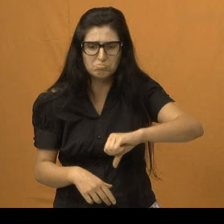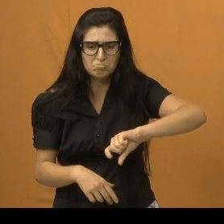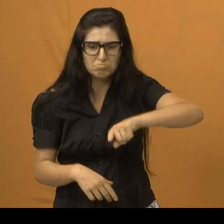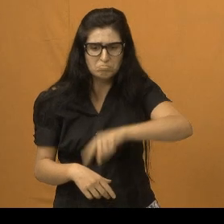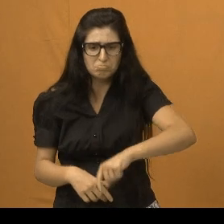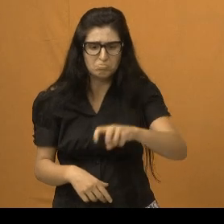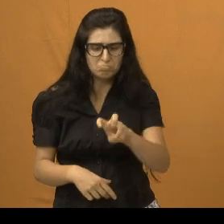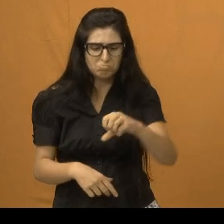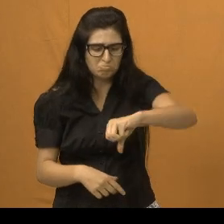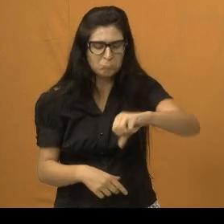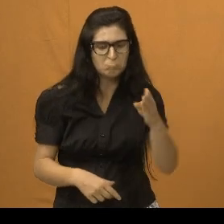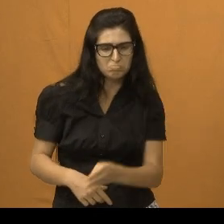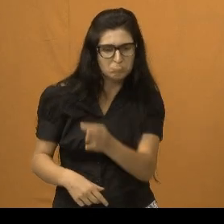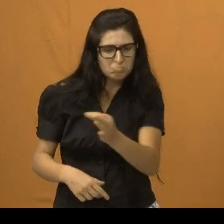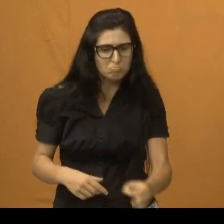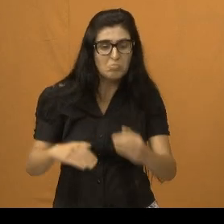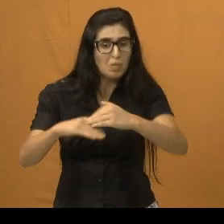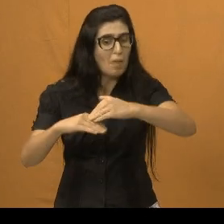499,59% a mais do orçado.